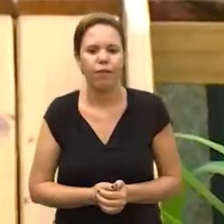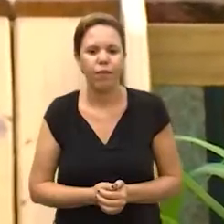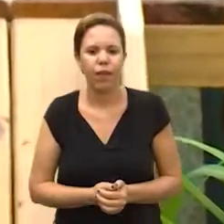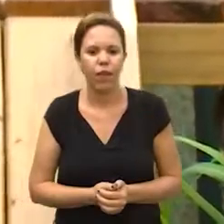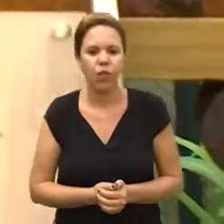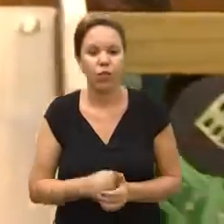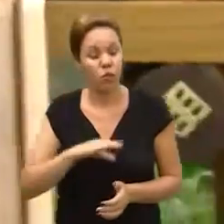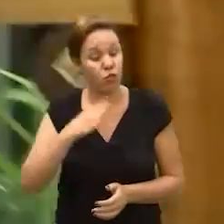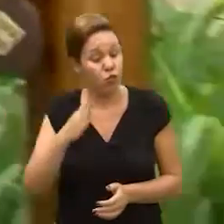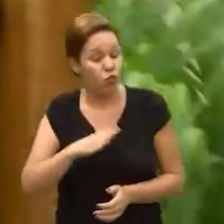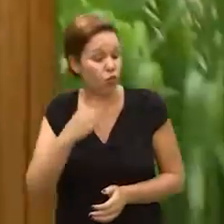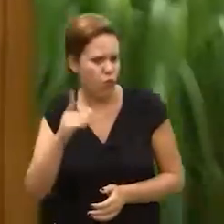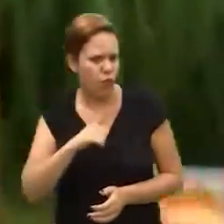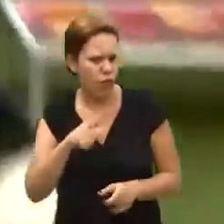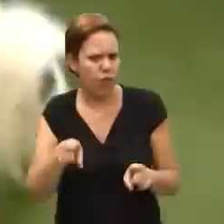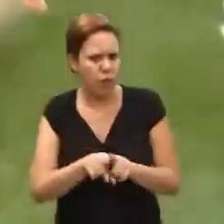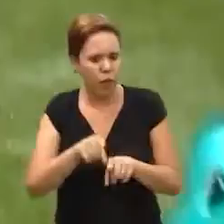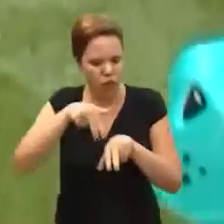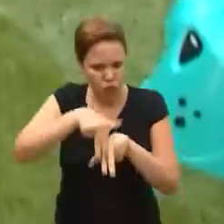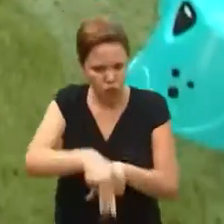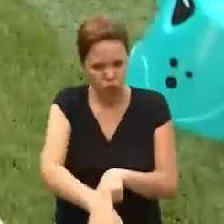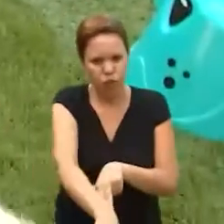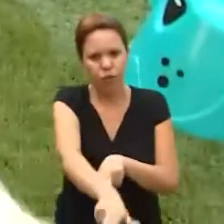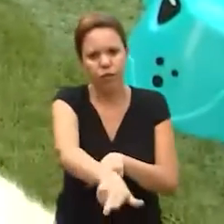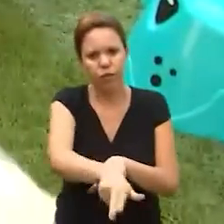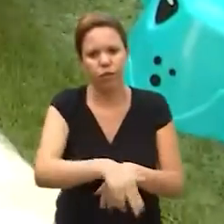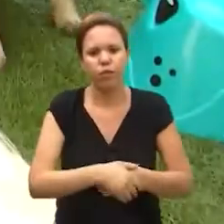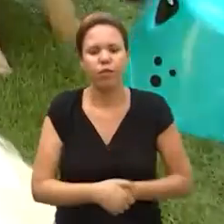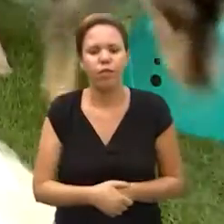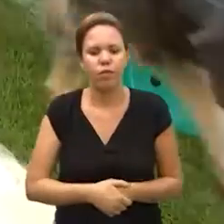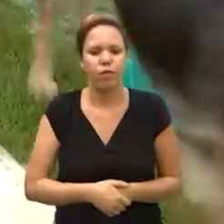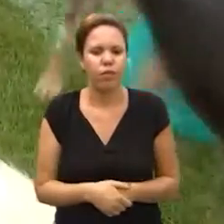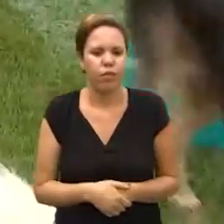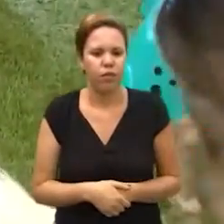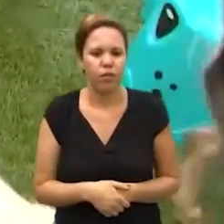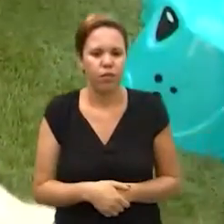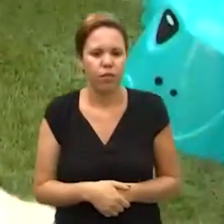Para os mais corajosos, tem até escorregador.